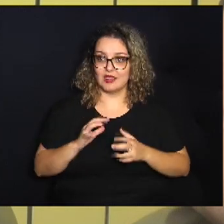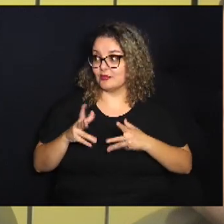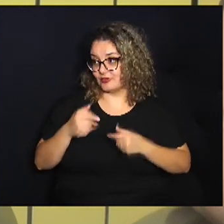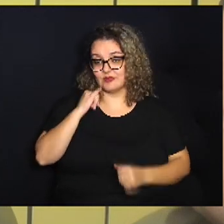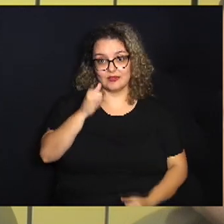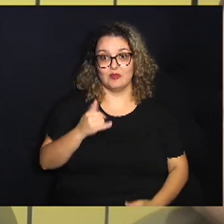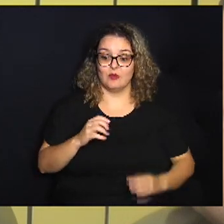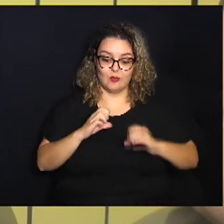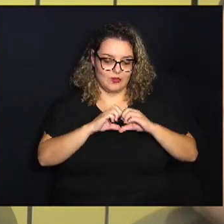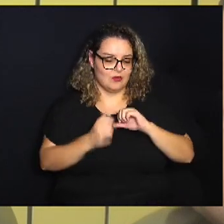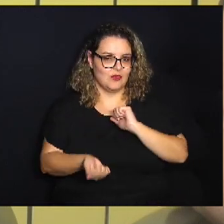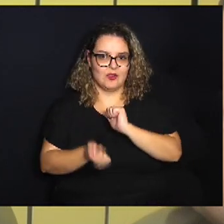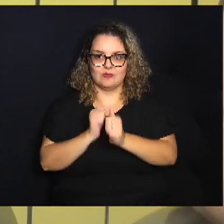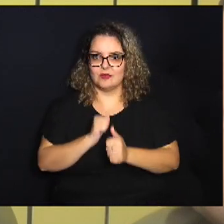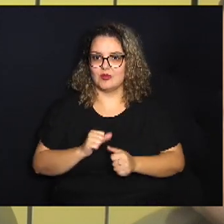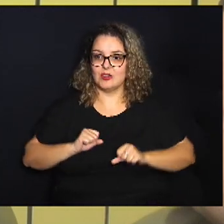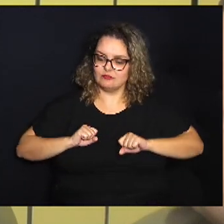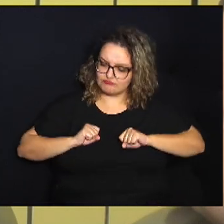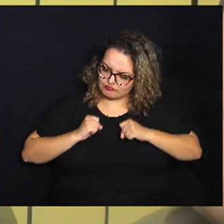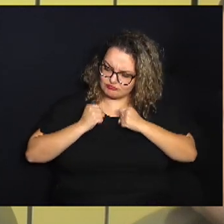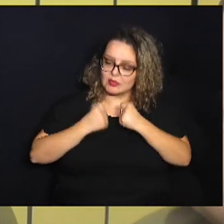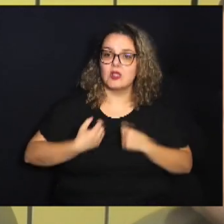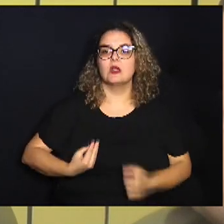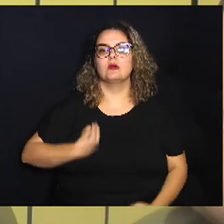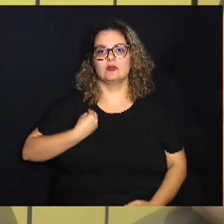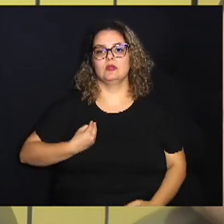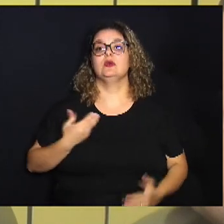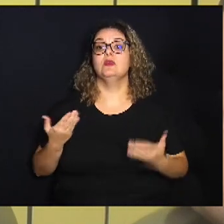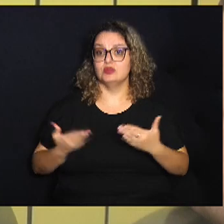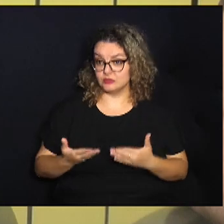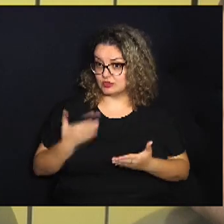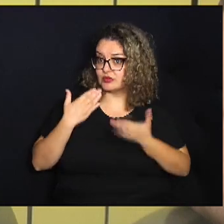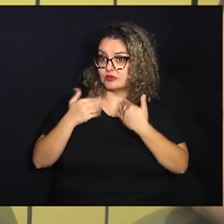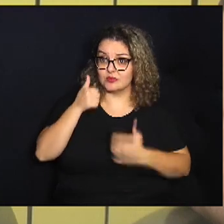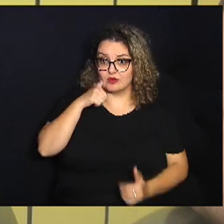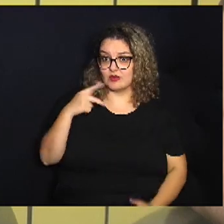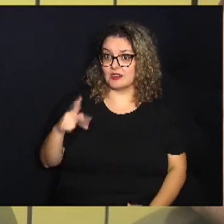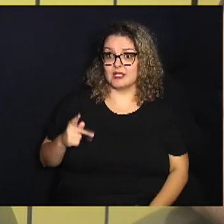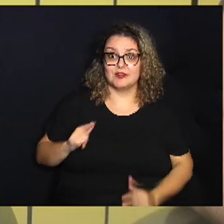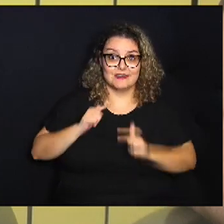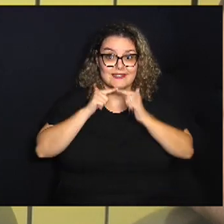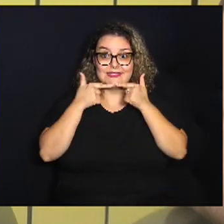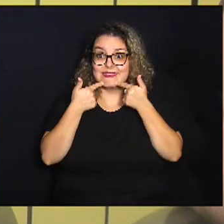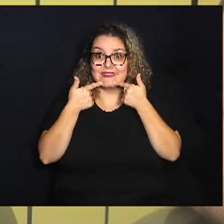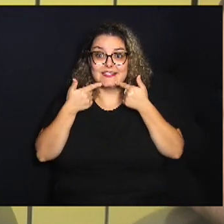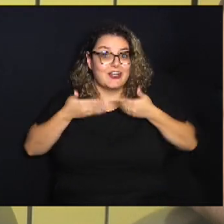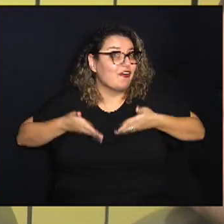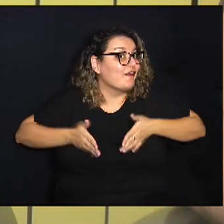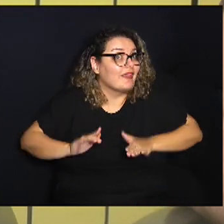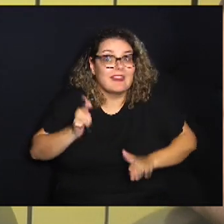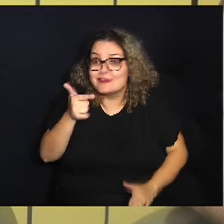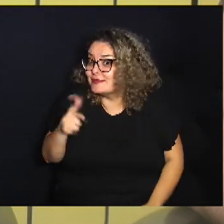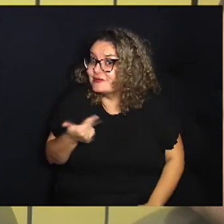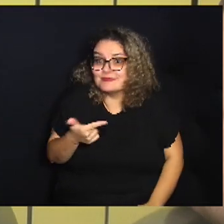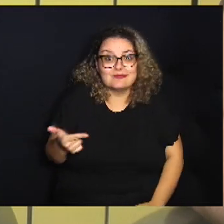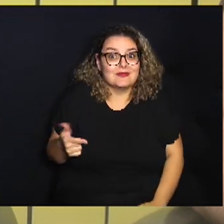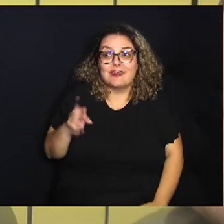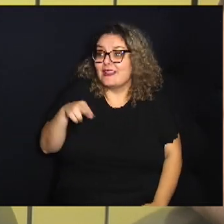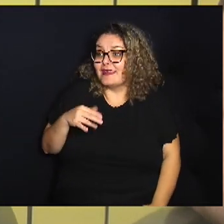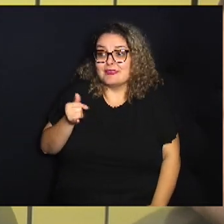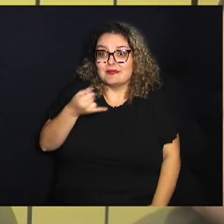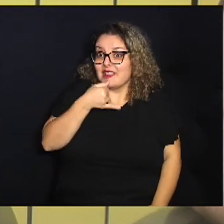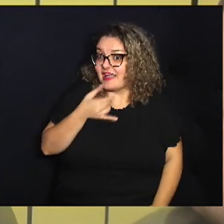assim, o amor ao esporte, como ela lutou pela vida. E hoje você conversa com ela só sorri, ela fala, eu nasci de novo, eu não tenho motivo para ficar triste.